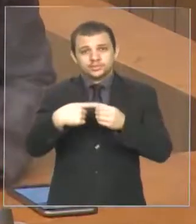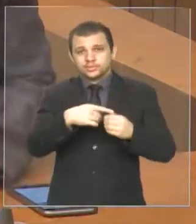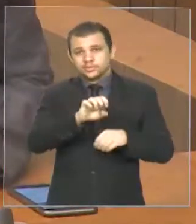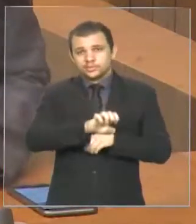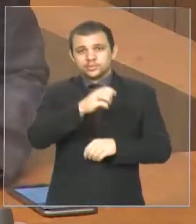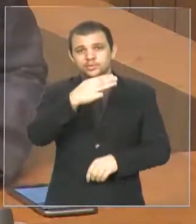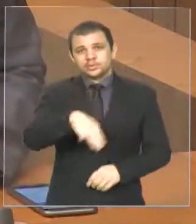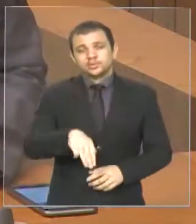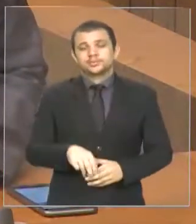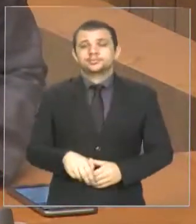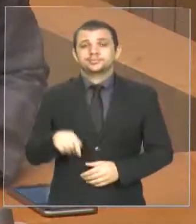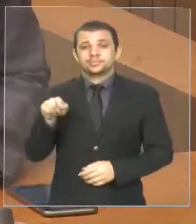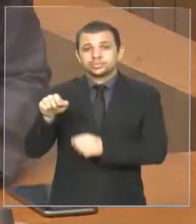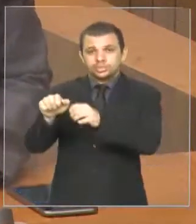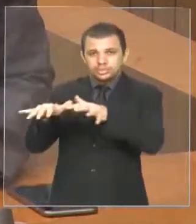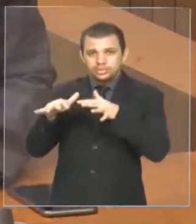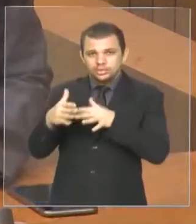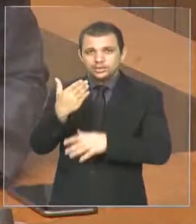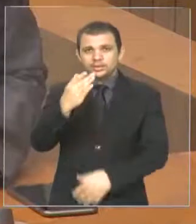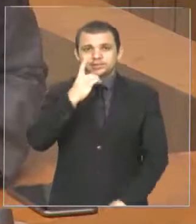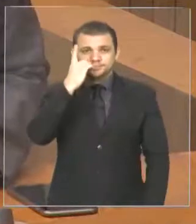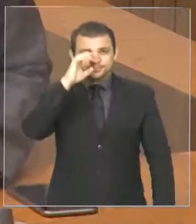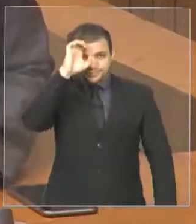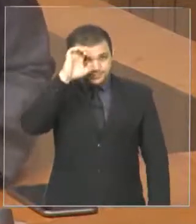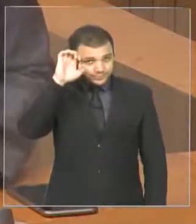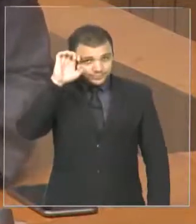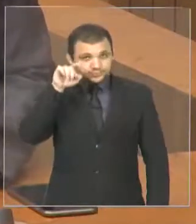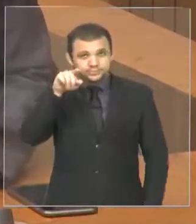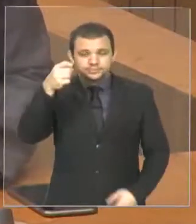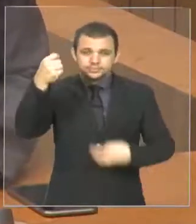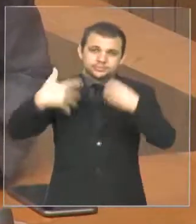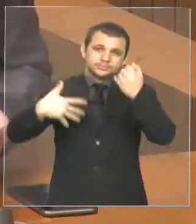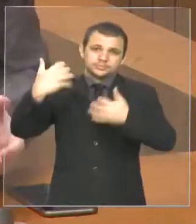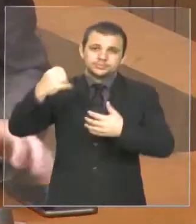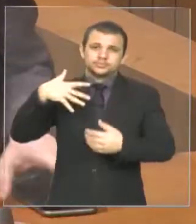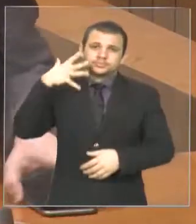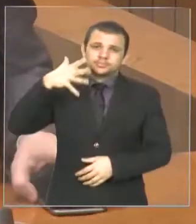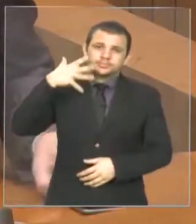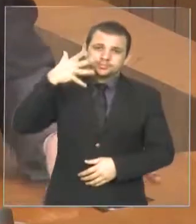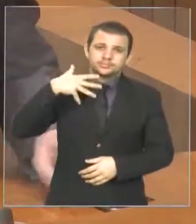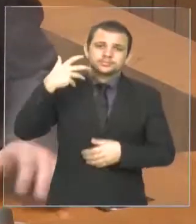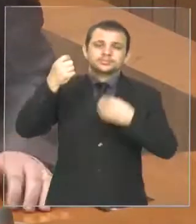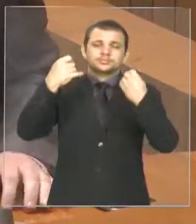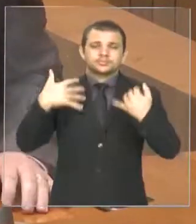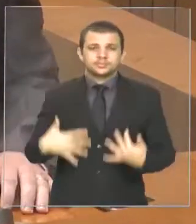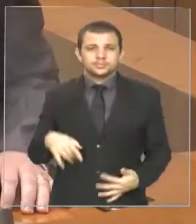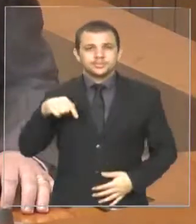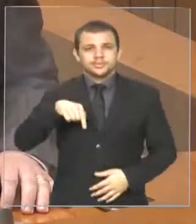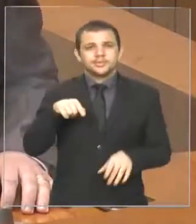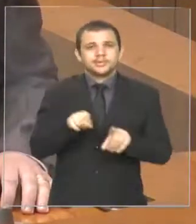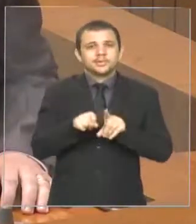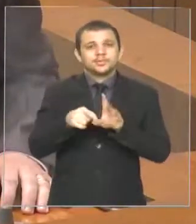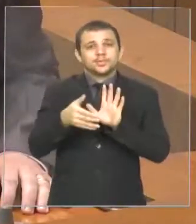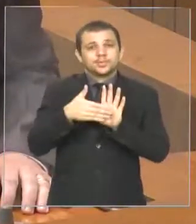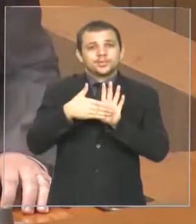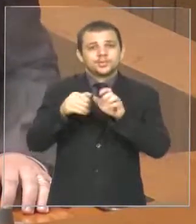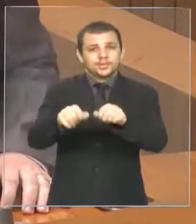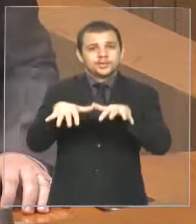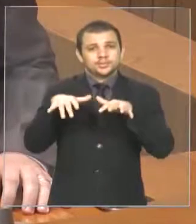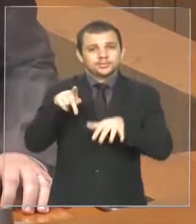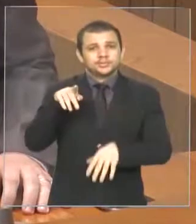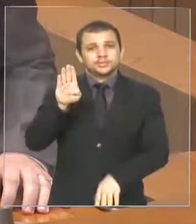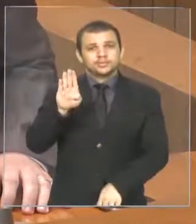Excelência, que tratou deste assunto na tribuna e até propôs audiência pública sobre o tema,